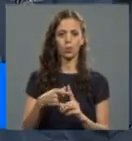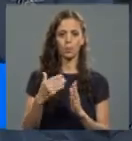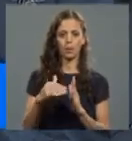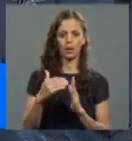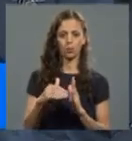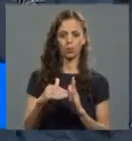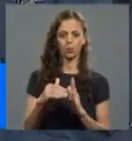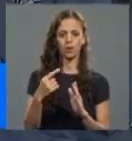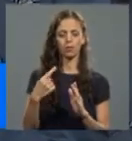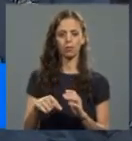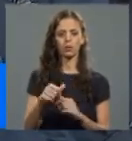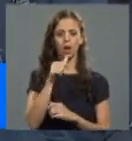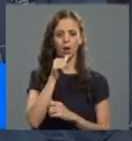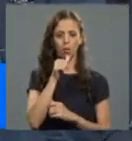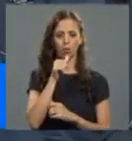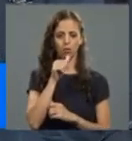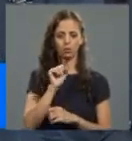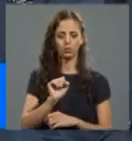Ainda temos água